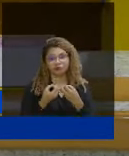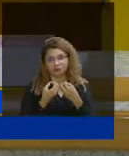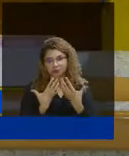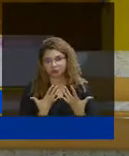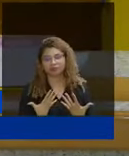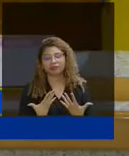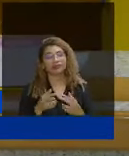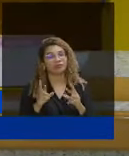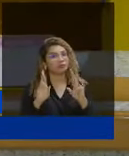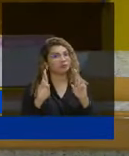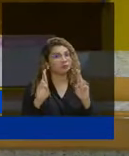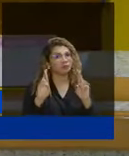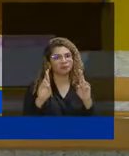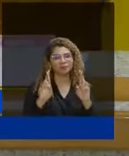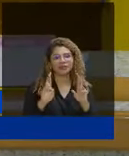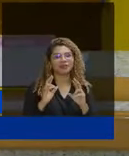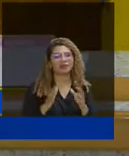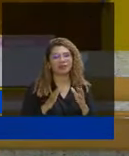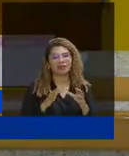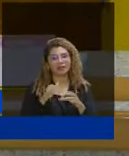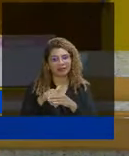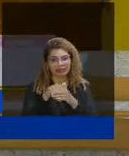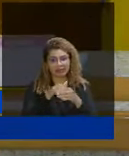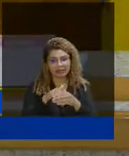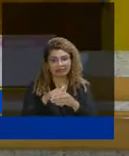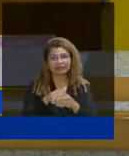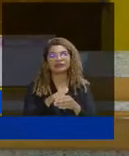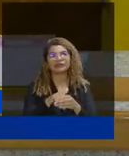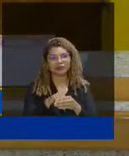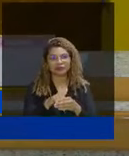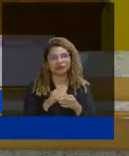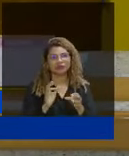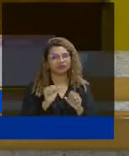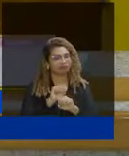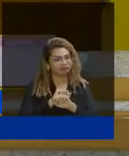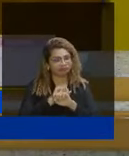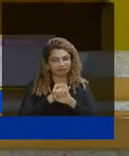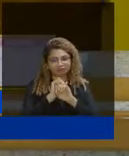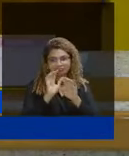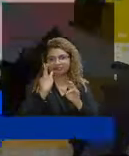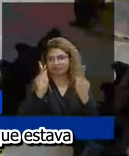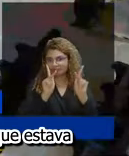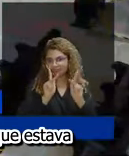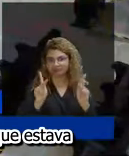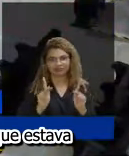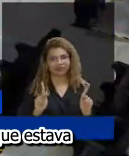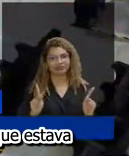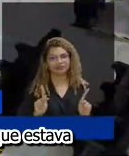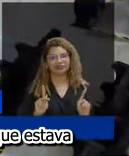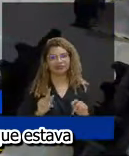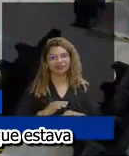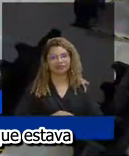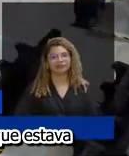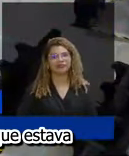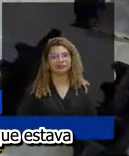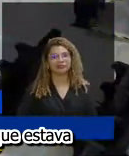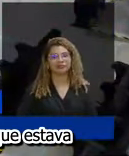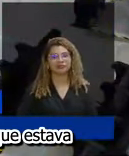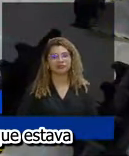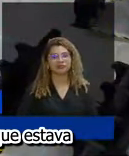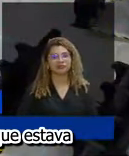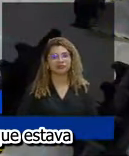que as eleições aconteçam na mais alta paz. Um abraço. Presidente, só